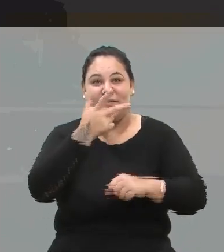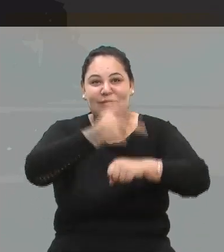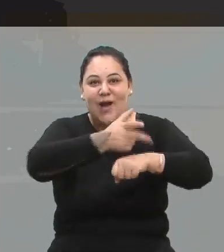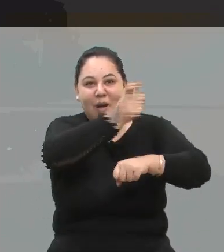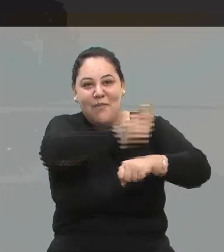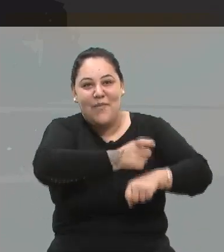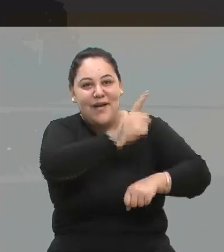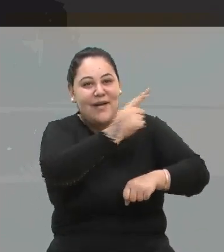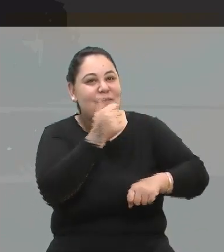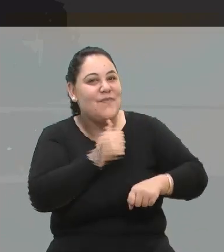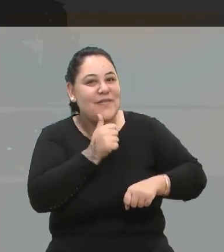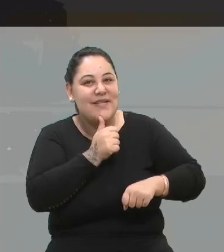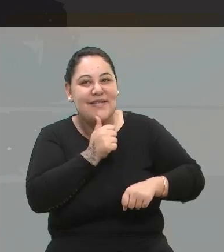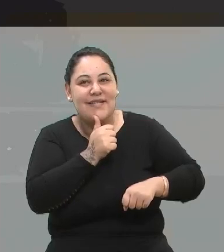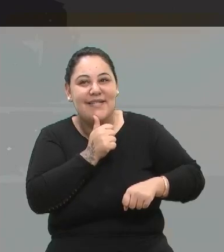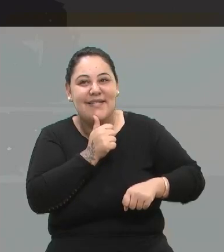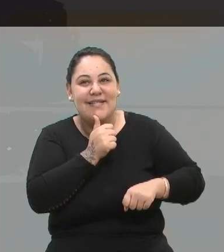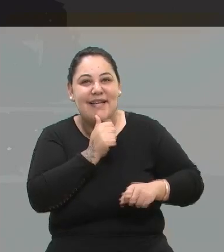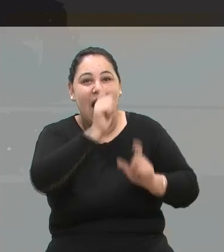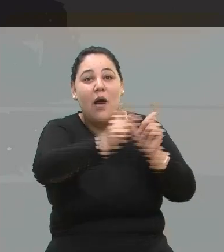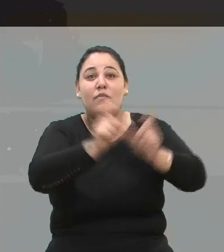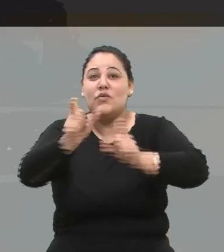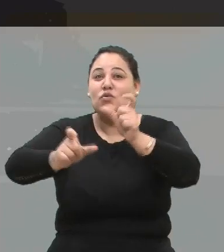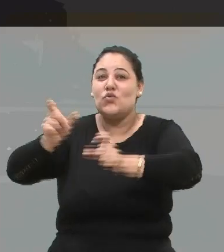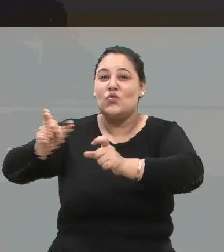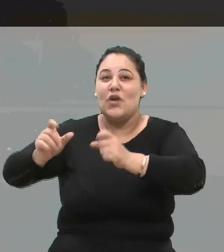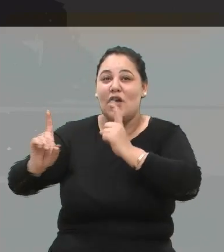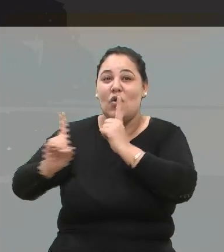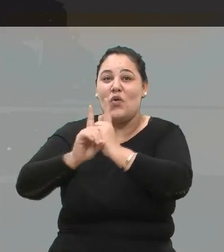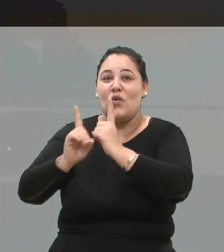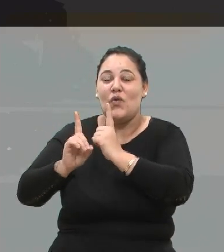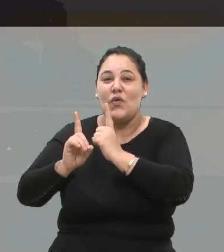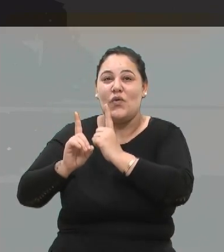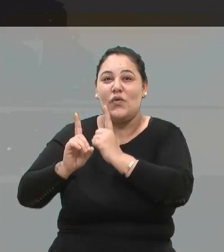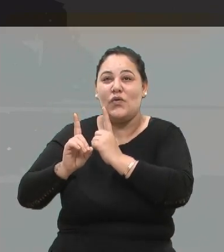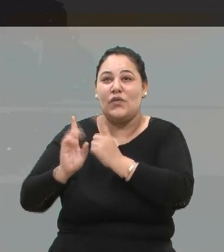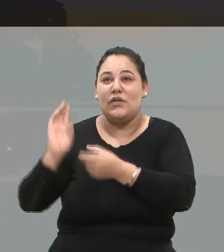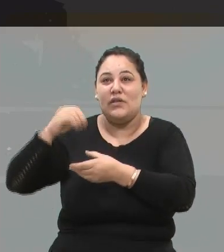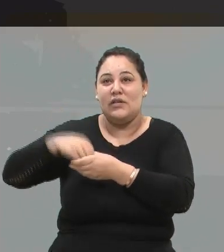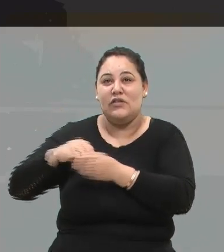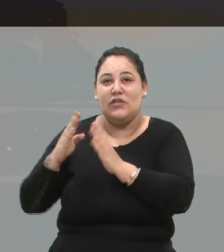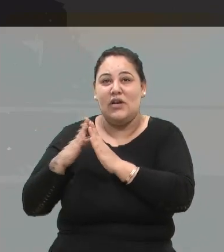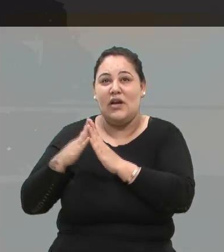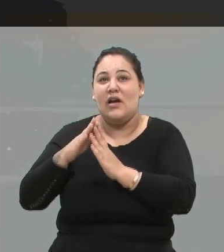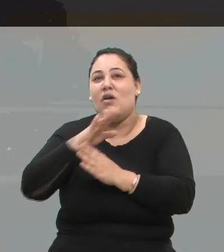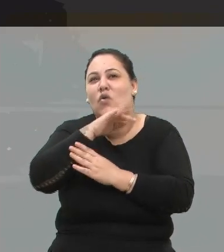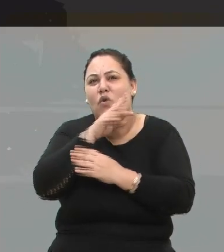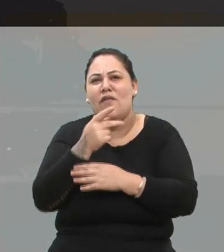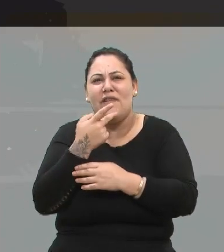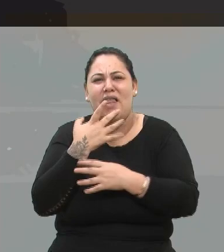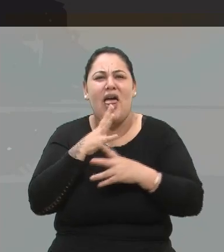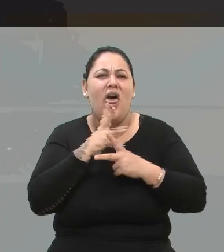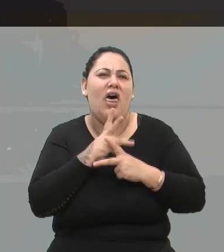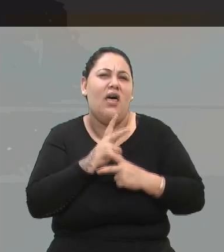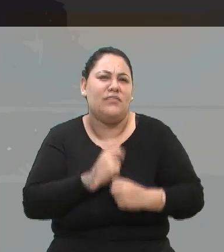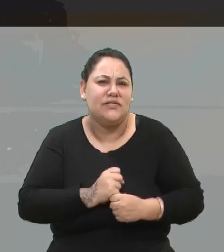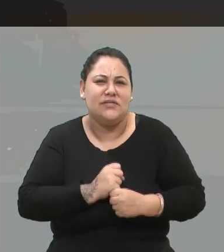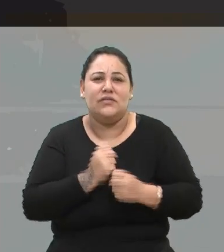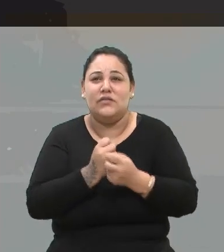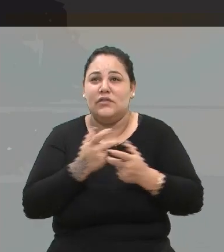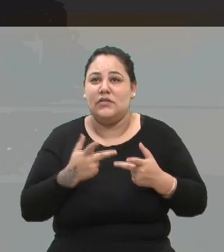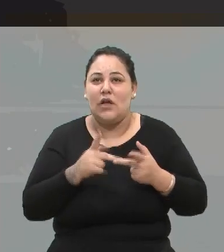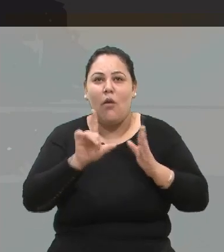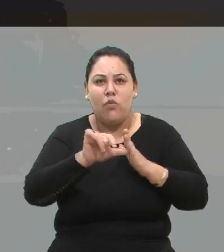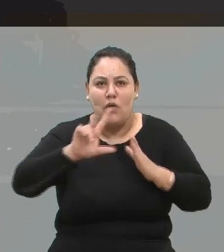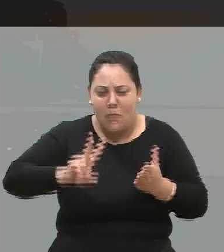pessoa nós encontramos ela dentro de casa, ruim, falando que estava com depressão, e logo mais ela levantou